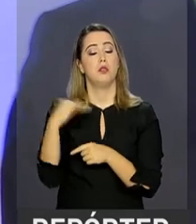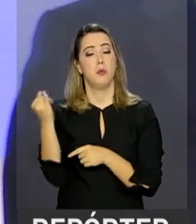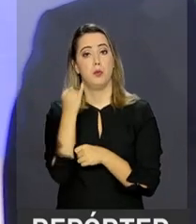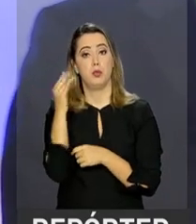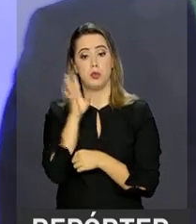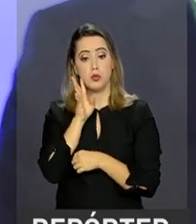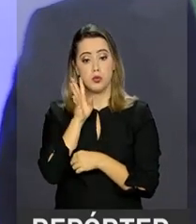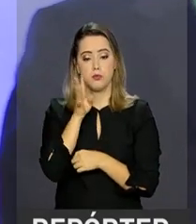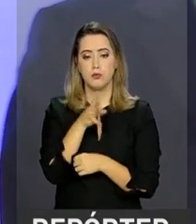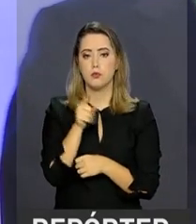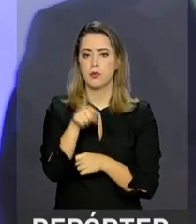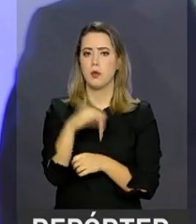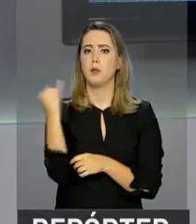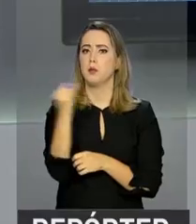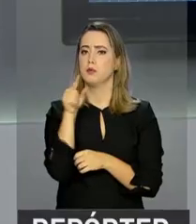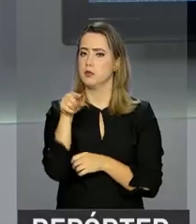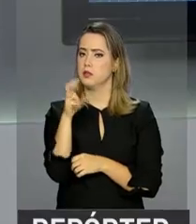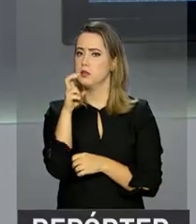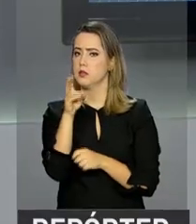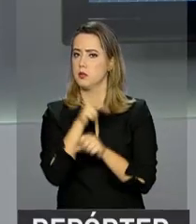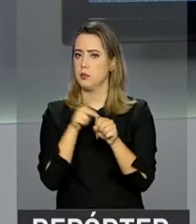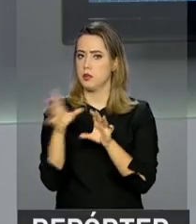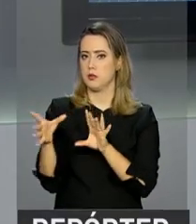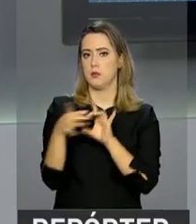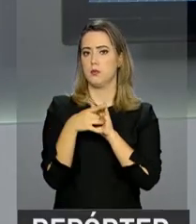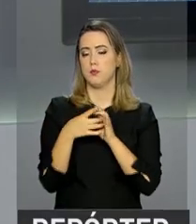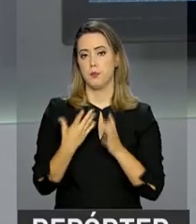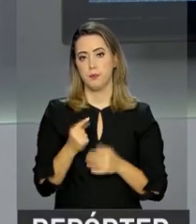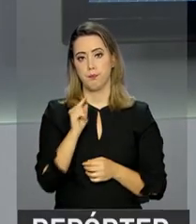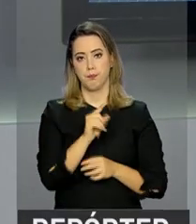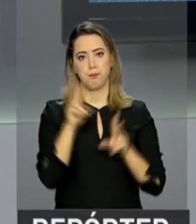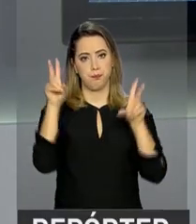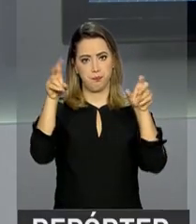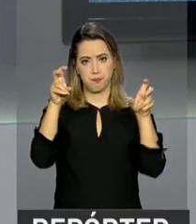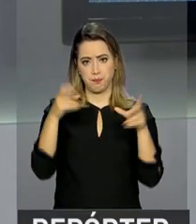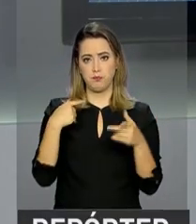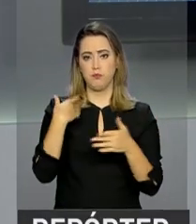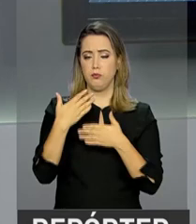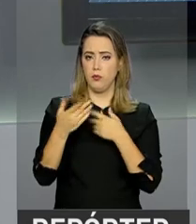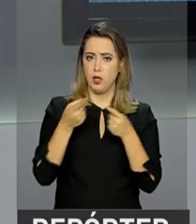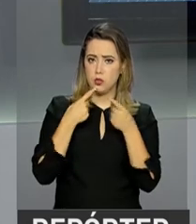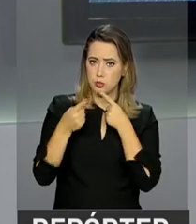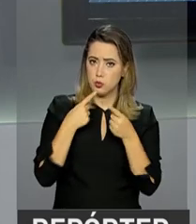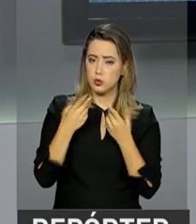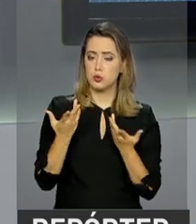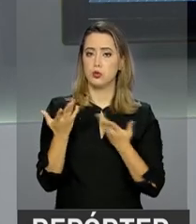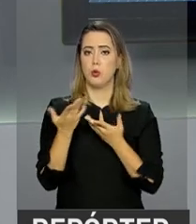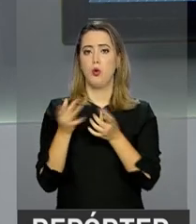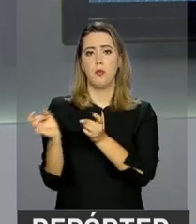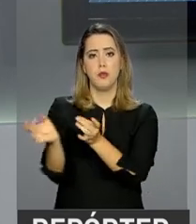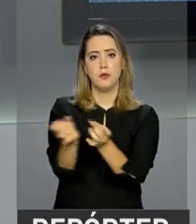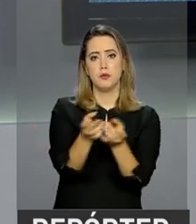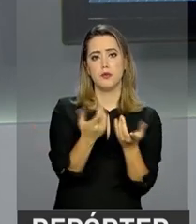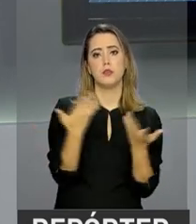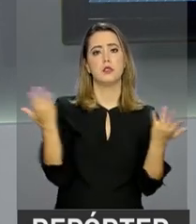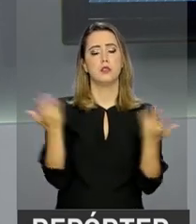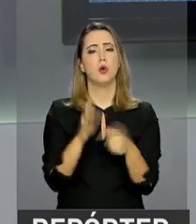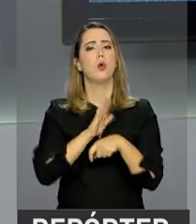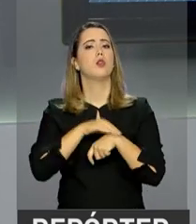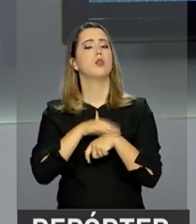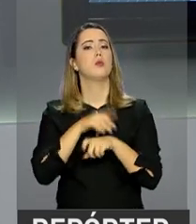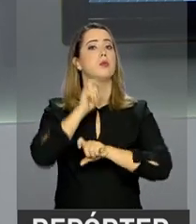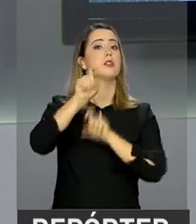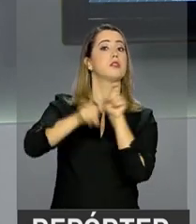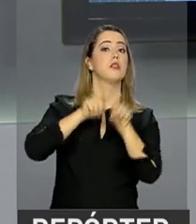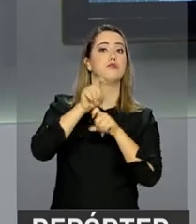de conjuntura internacional. Entre os temas estão sendo discutidos a competição na era digital e